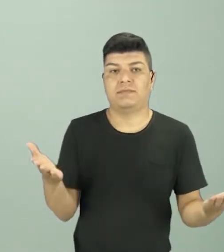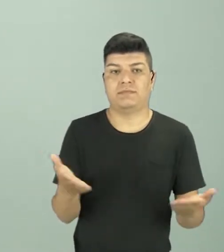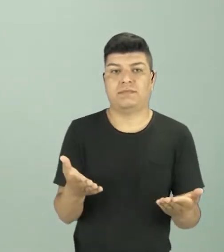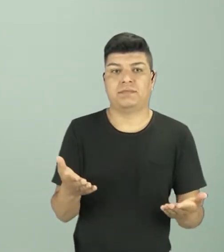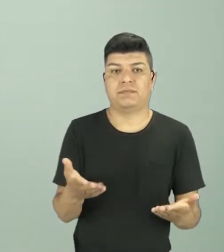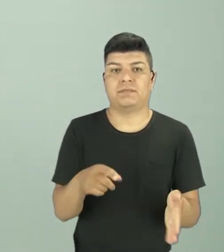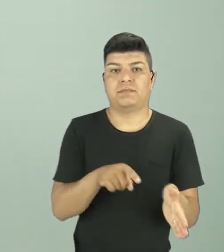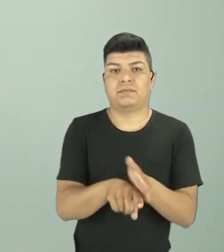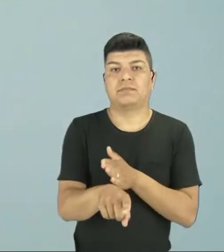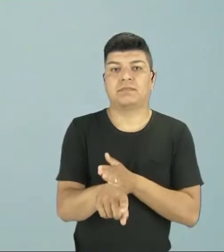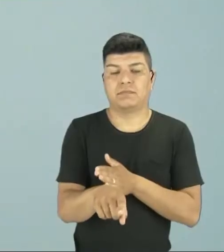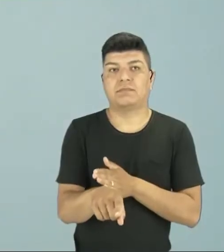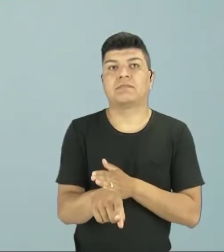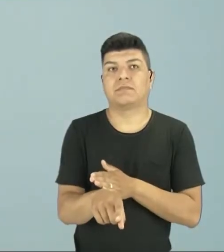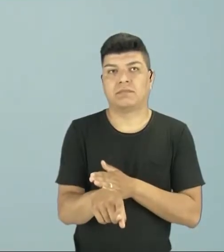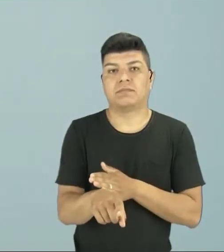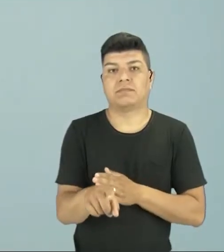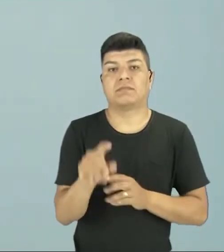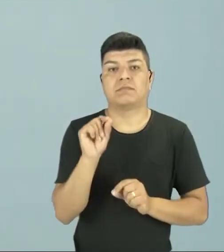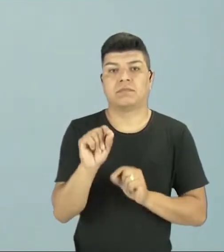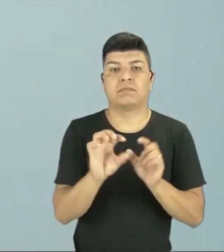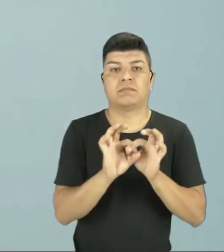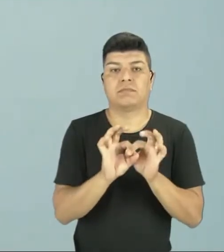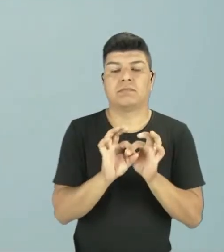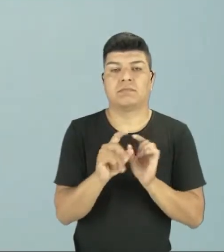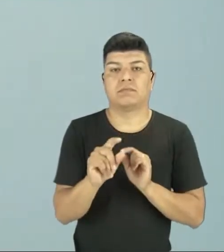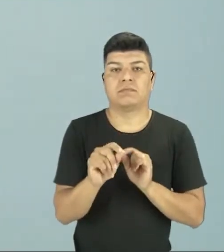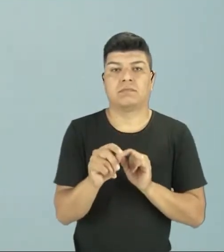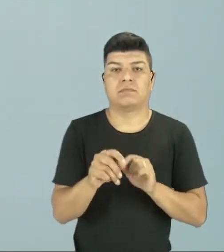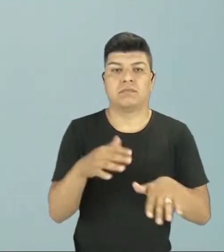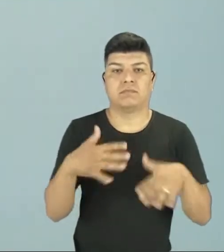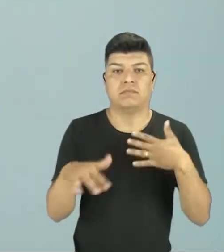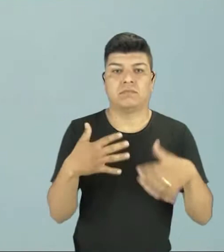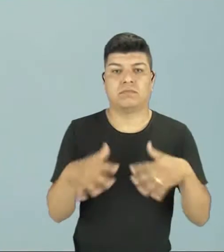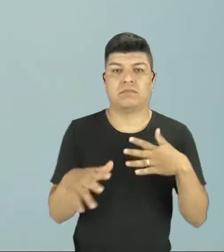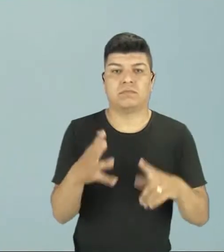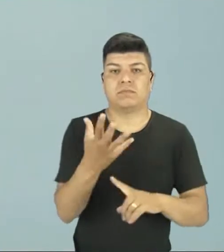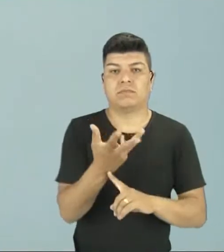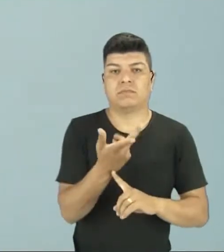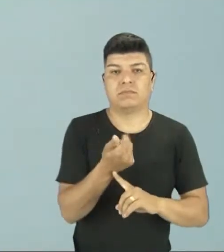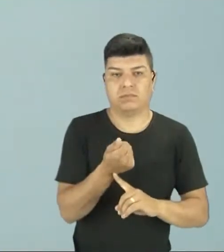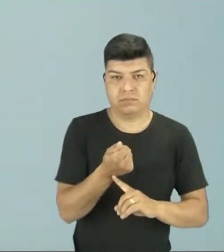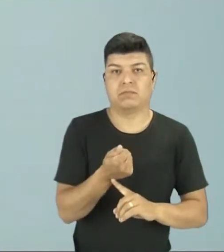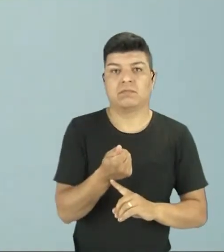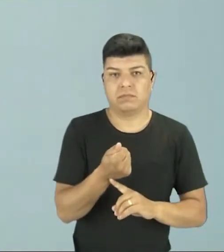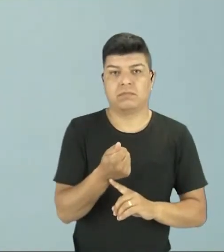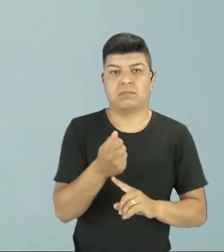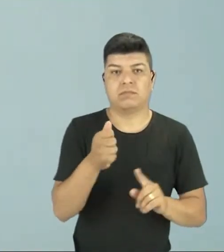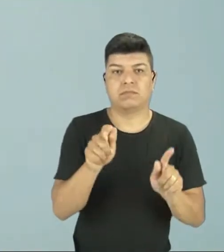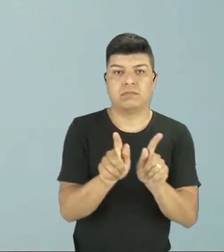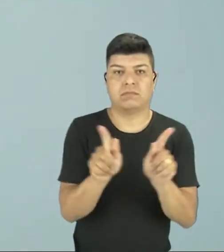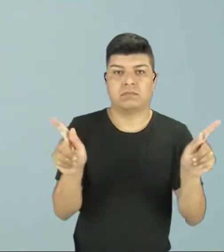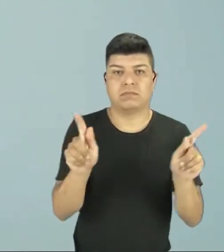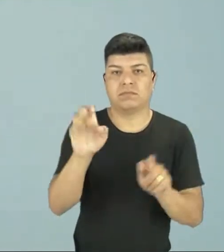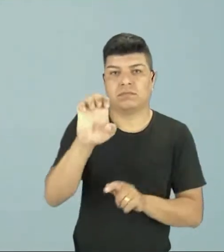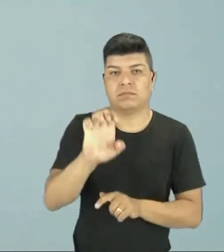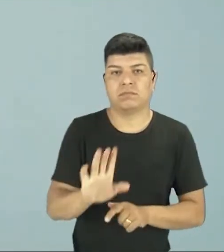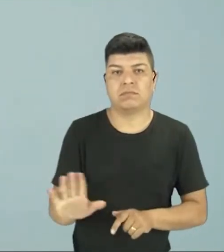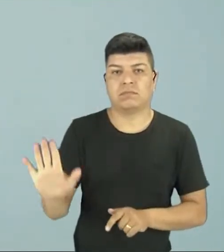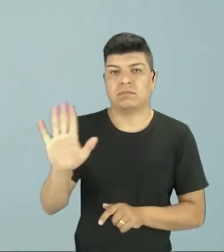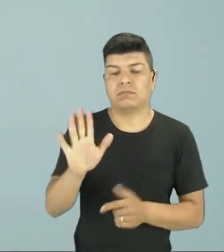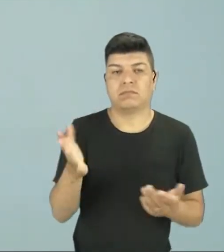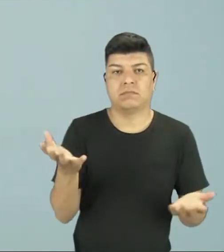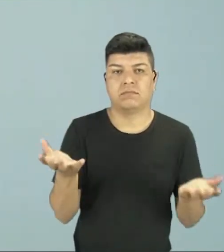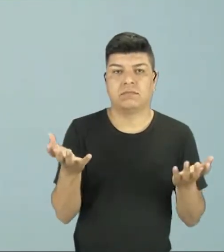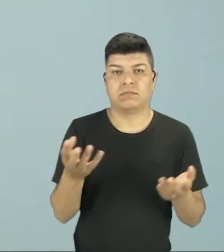aqui uma questão que está relacionada a um dos movimentos artísticos das vanguardas europeias, certo? Eu gostaria